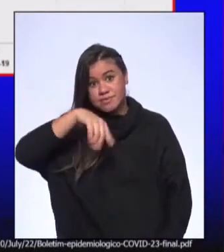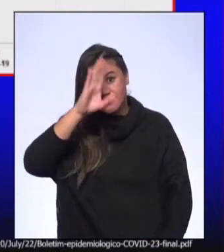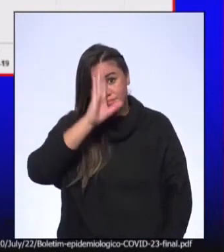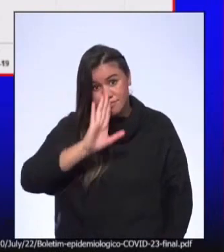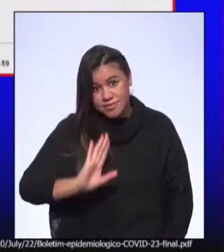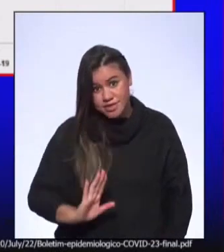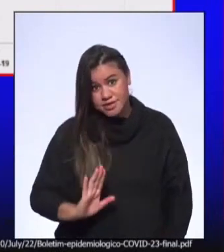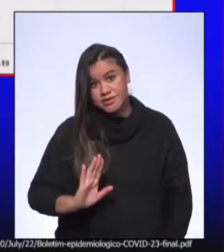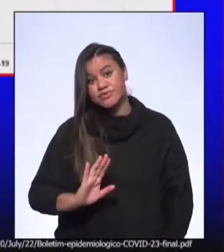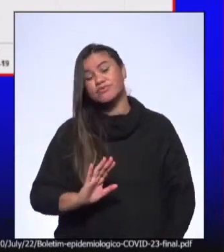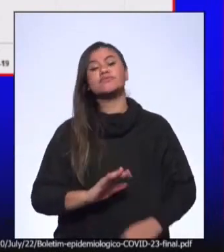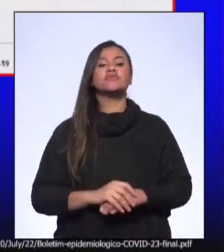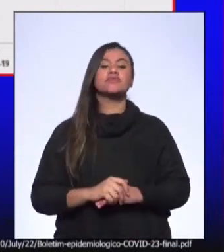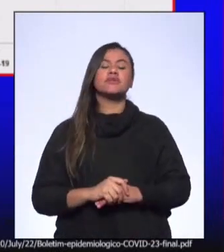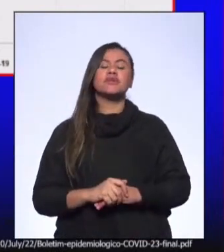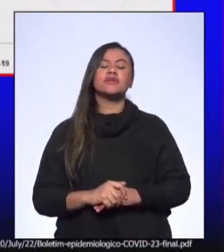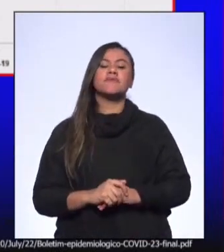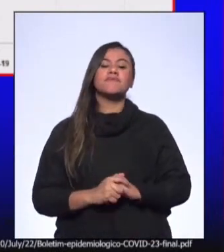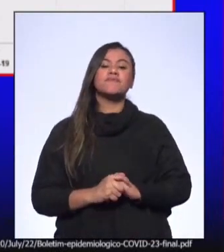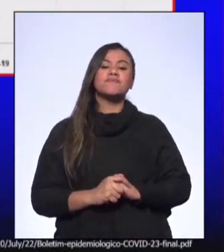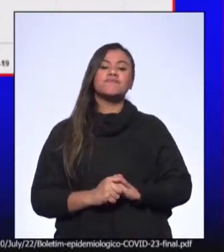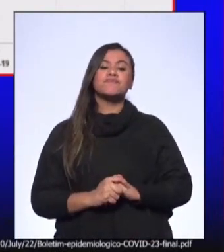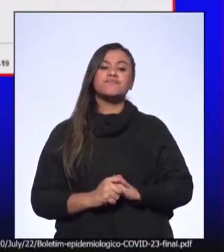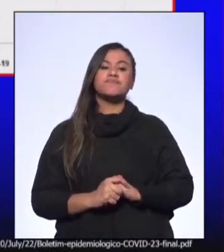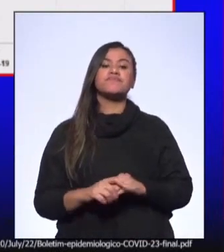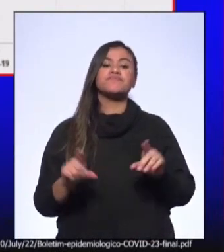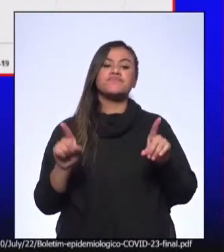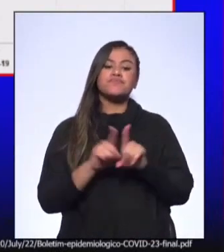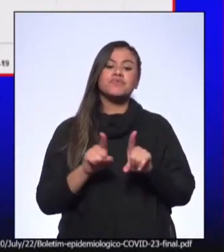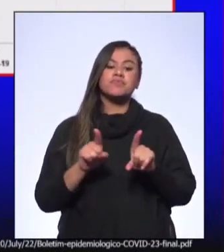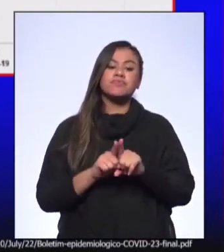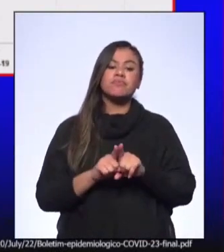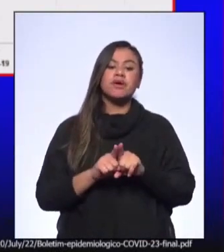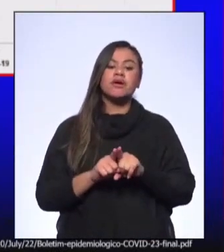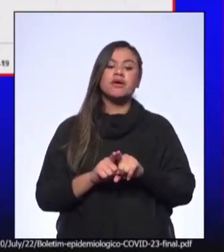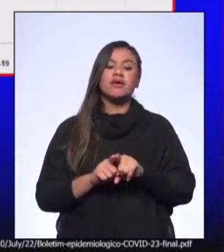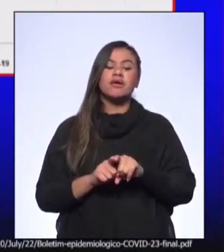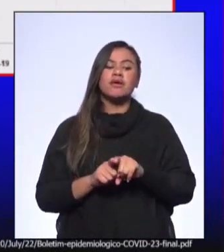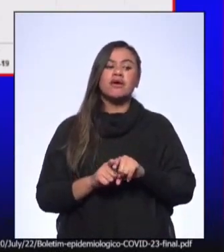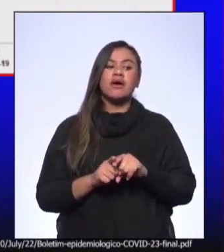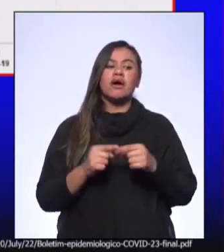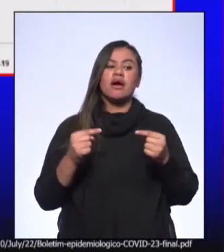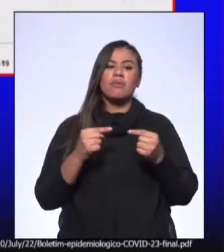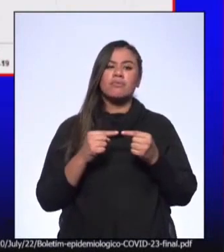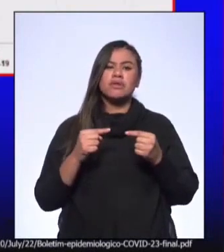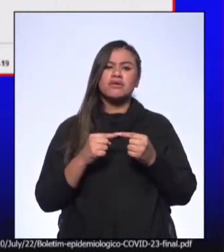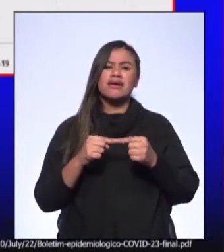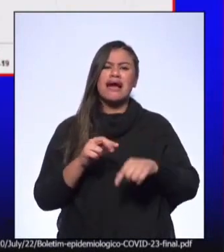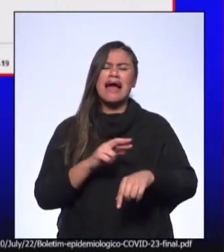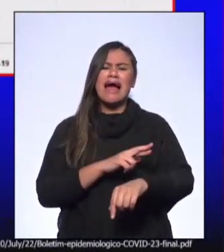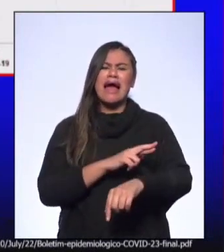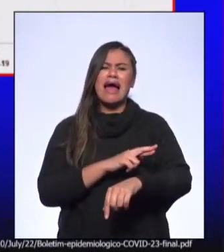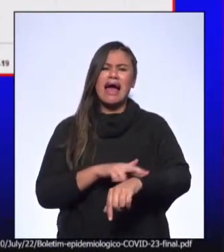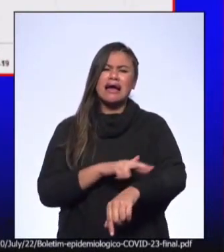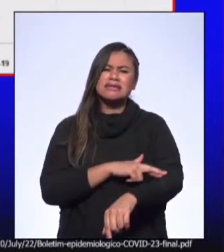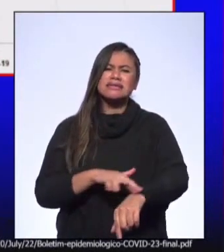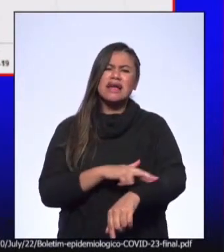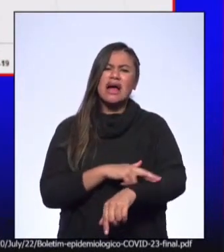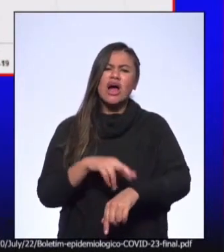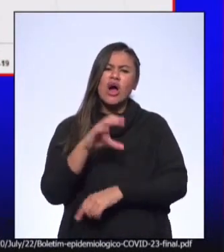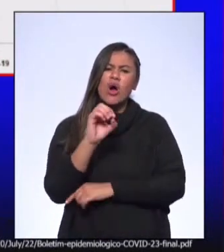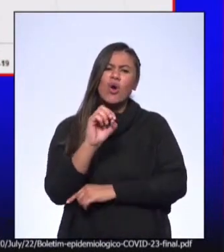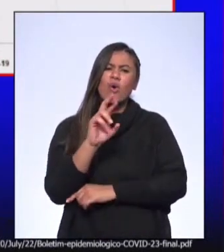país, indivíduos de raça cor parda foi aqueles onde a gente